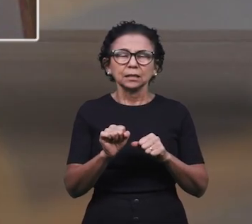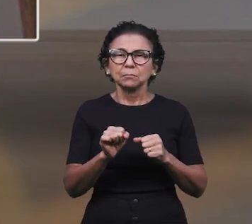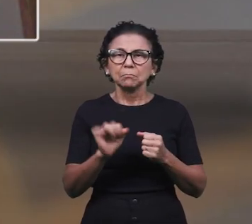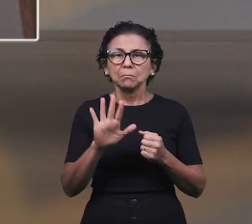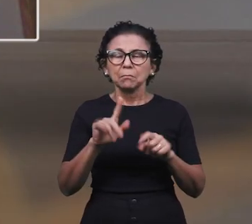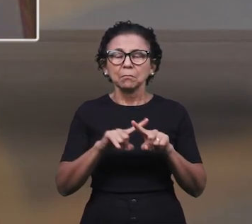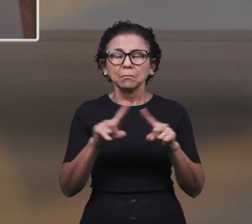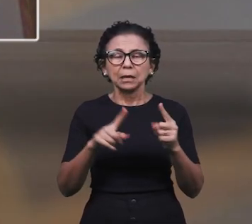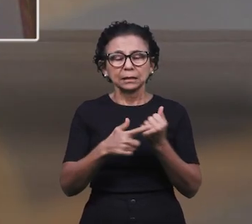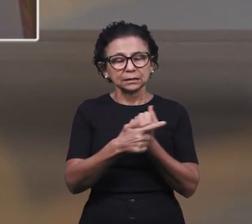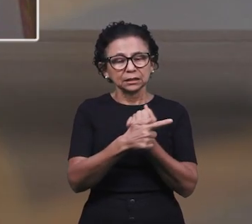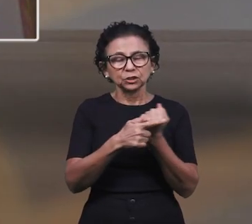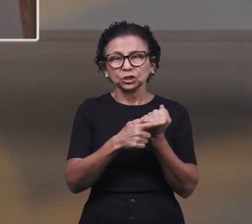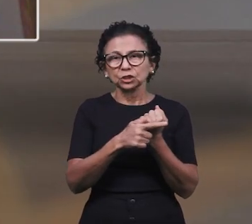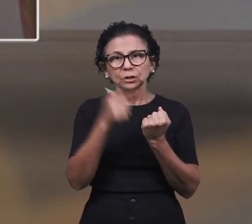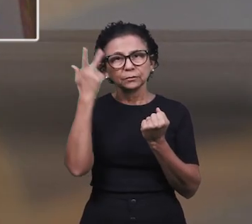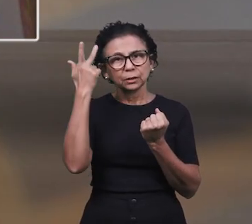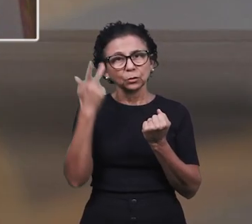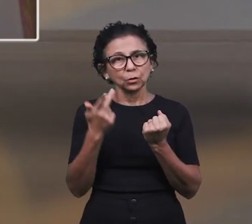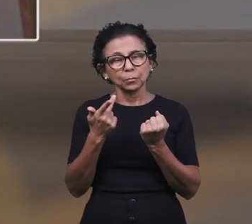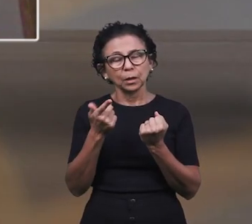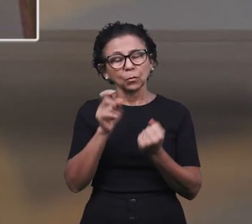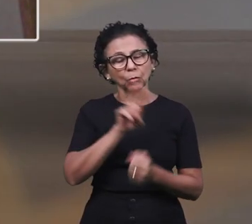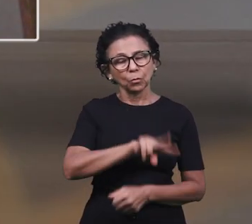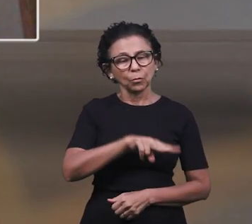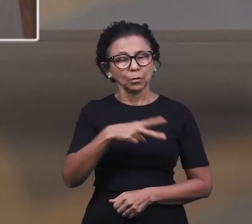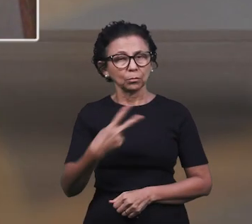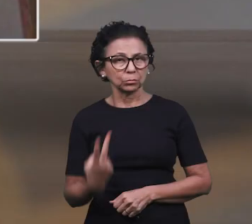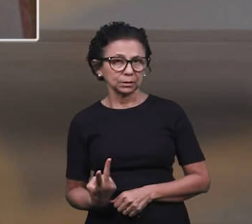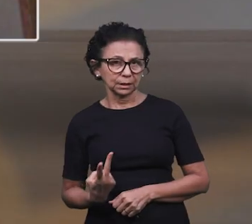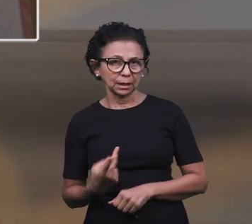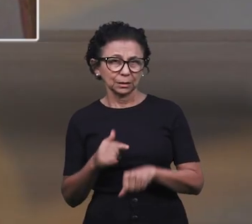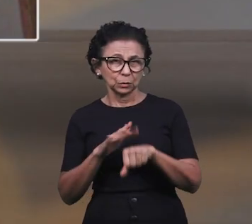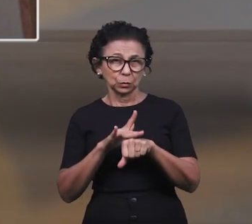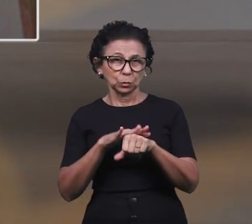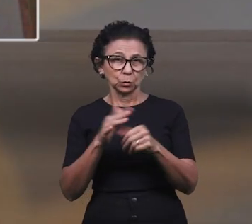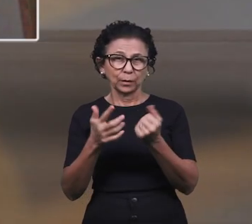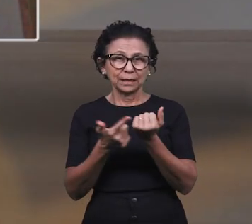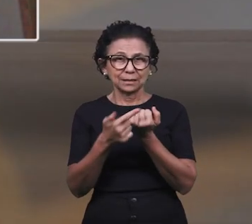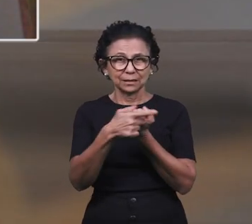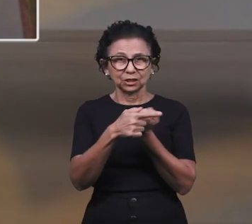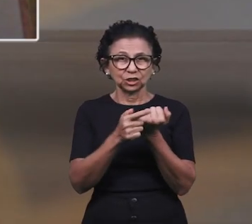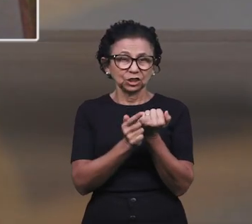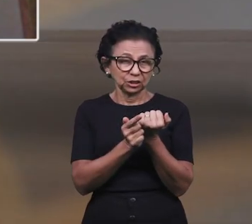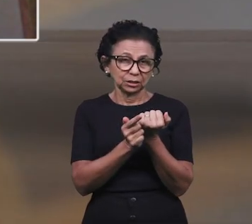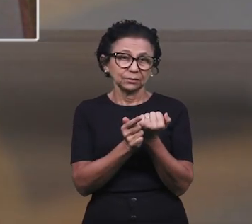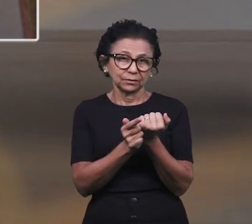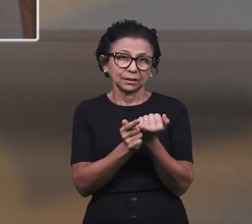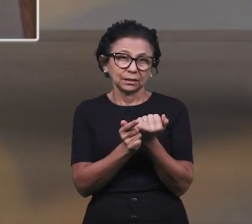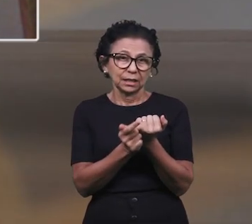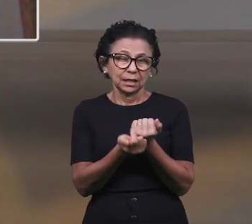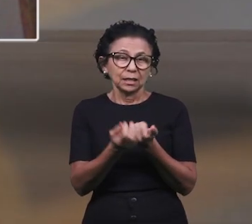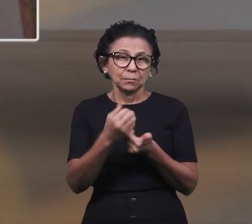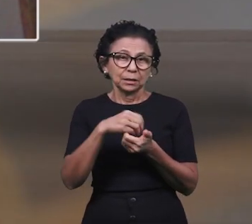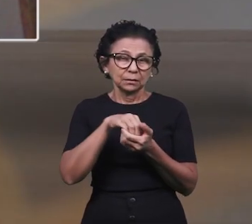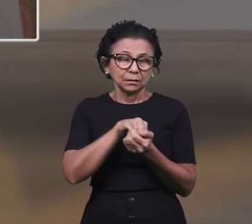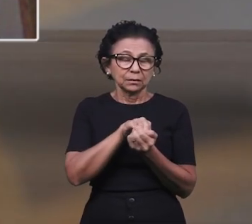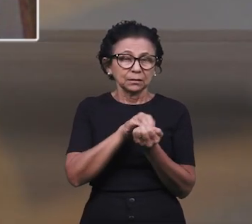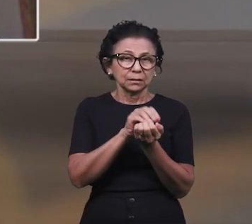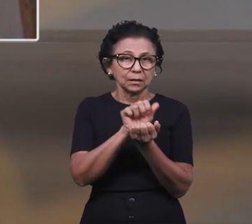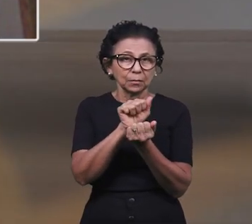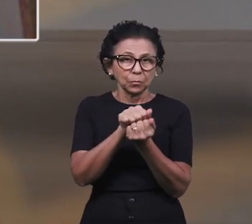pode acontecer ao inverso, uma pessoa que tem um alto risco de doença de gengiva e não tem cárie nenhuma na boca. Então,